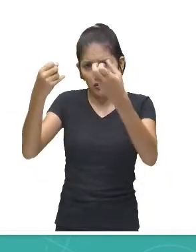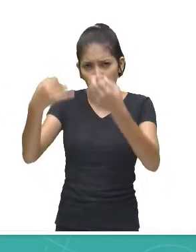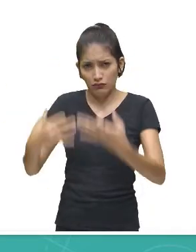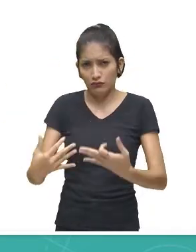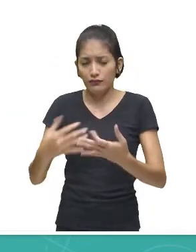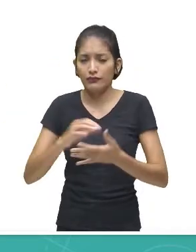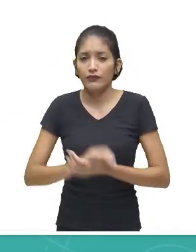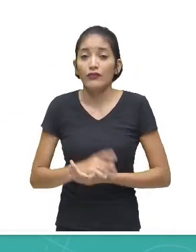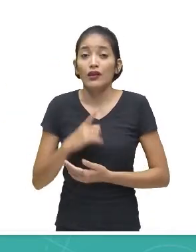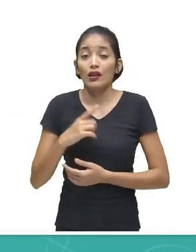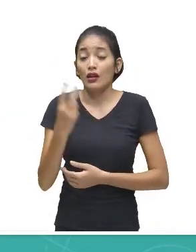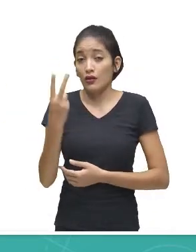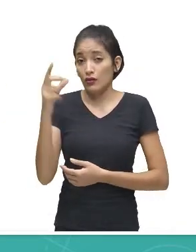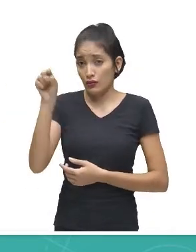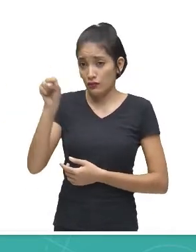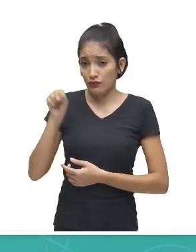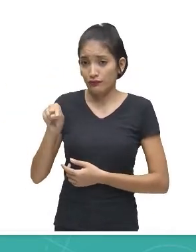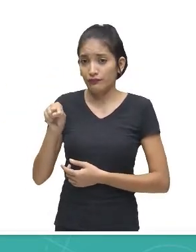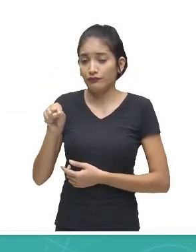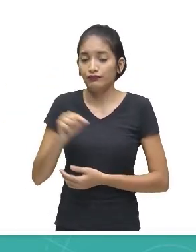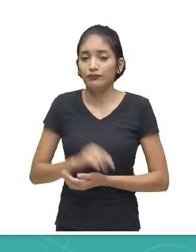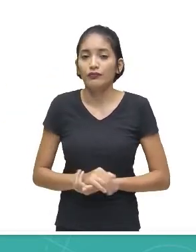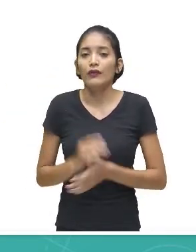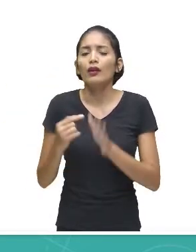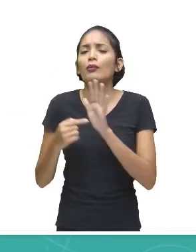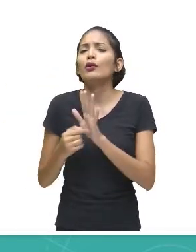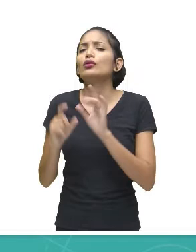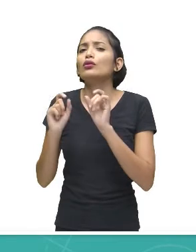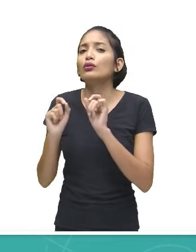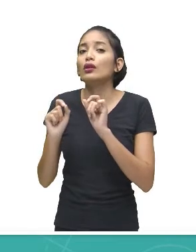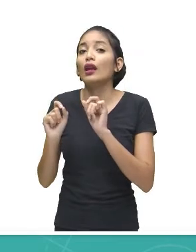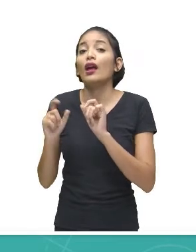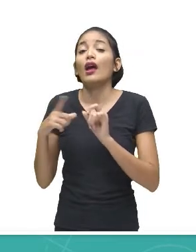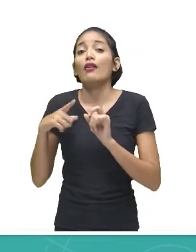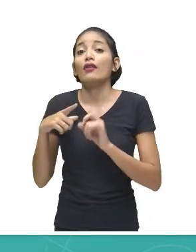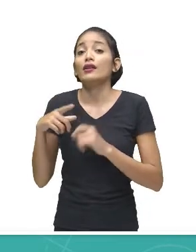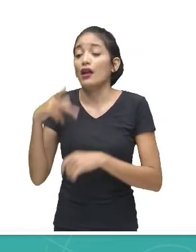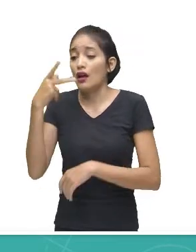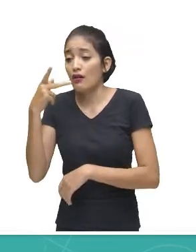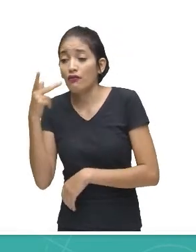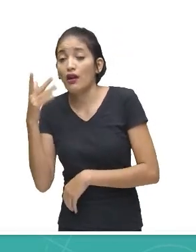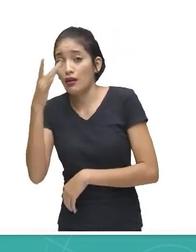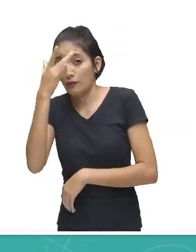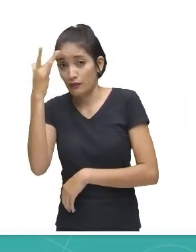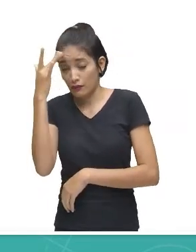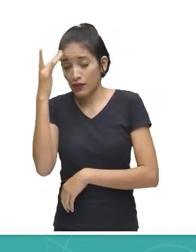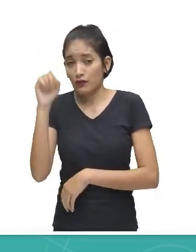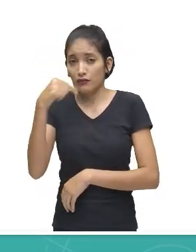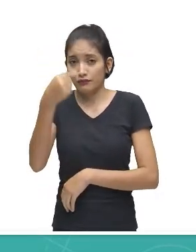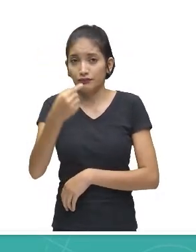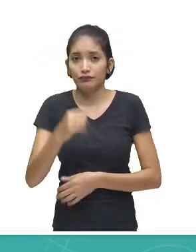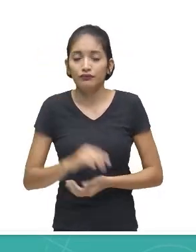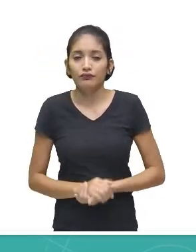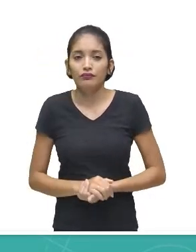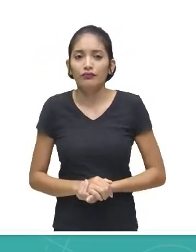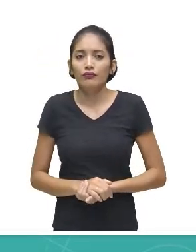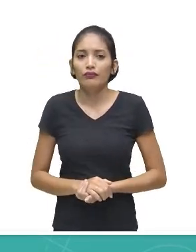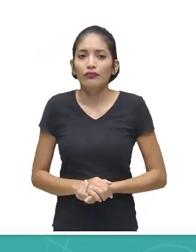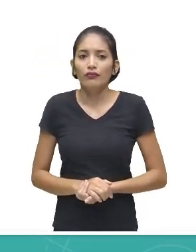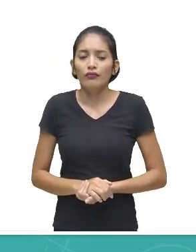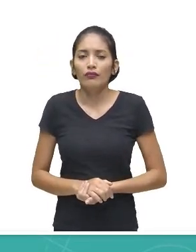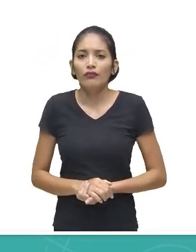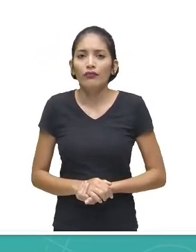aqui 2 pontos, ó, indicando o quê? Que vem a voz do personagem aqui, ó. Professora, mas não está